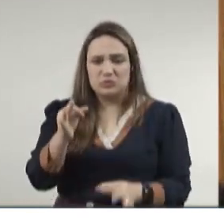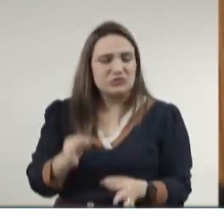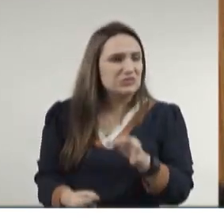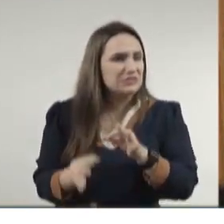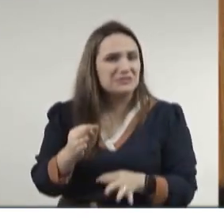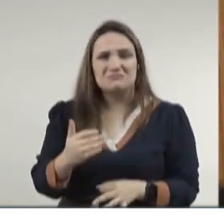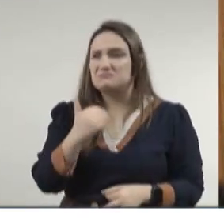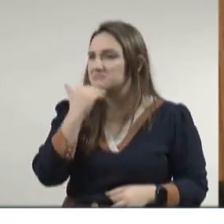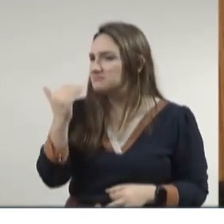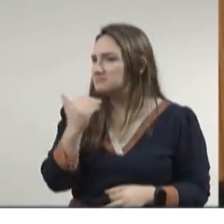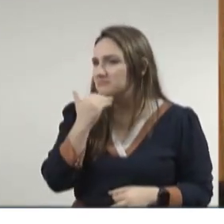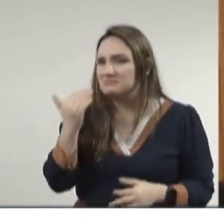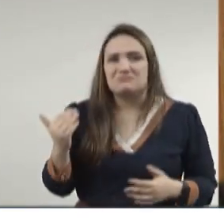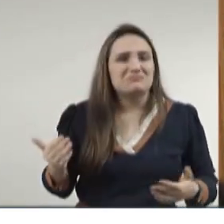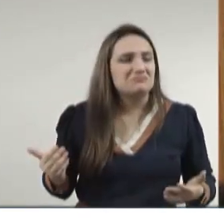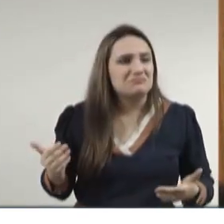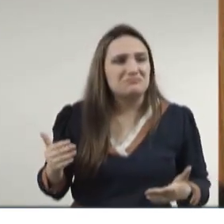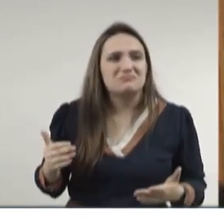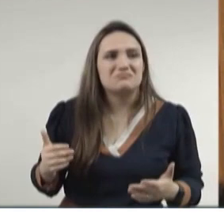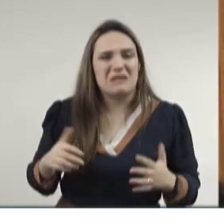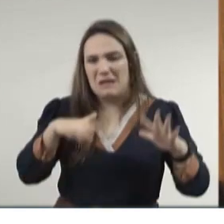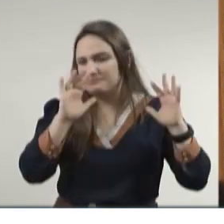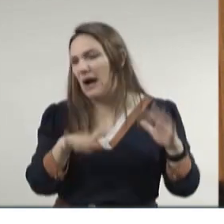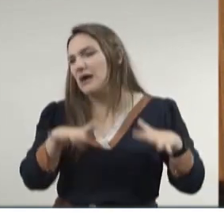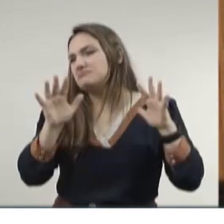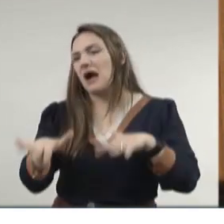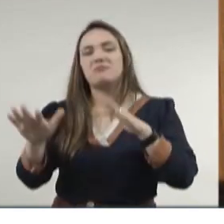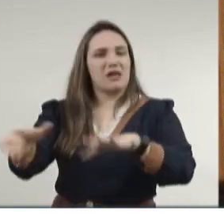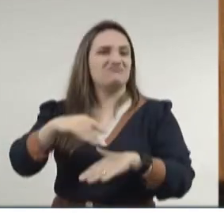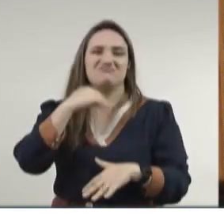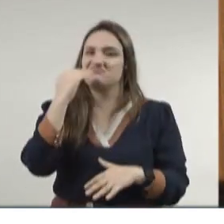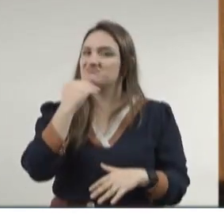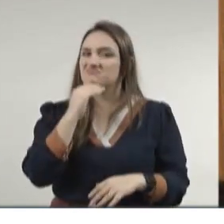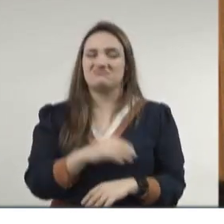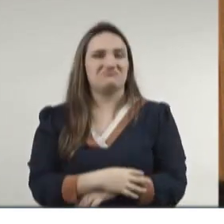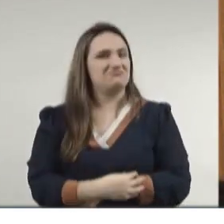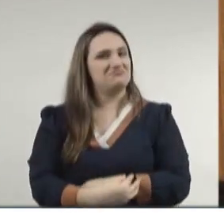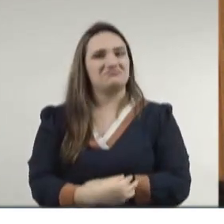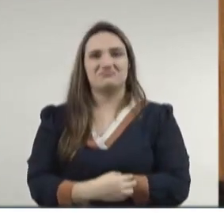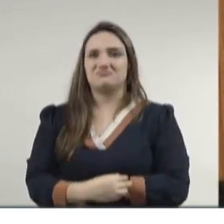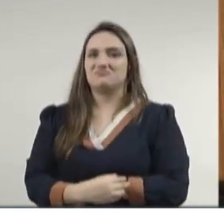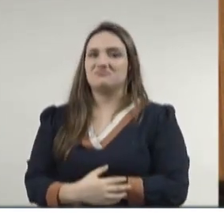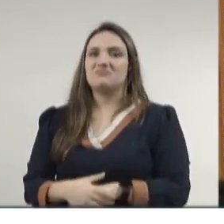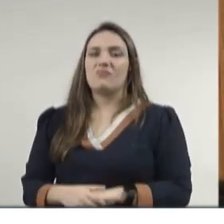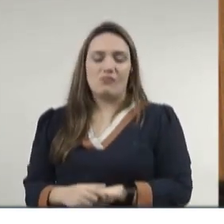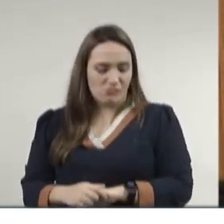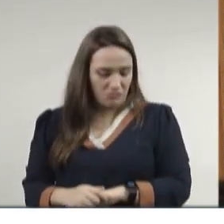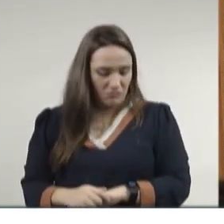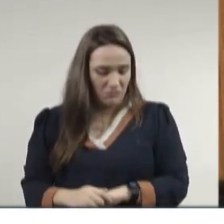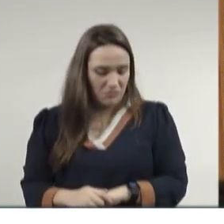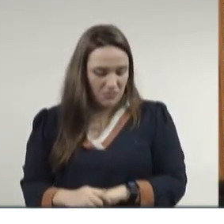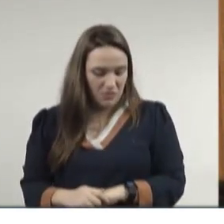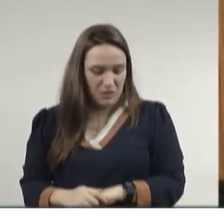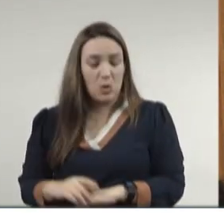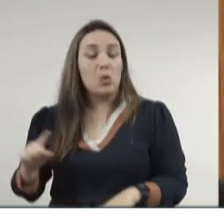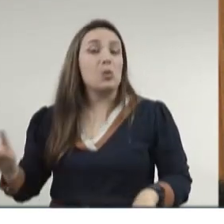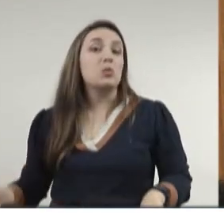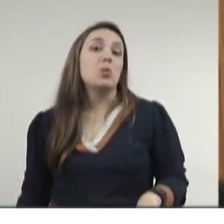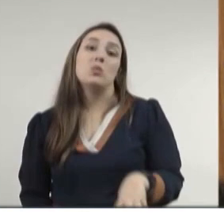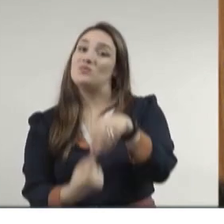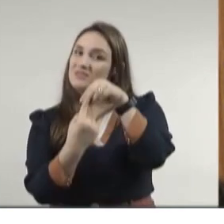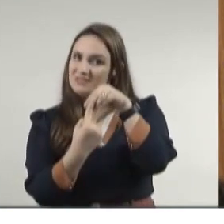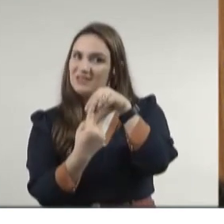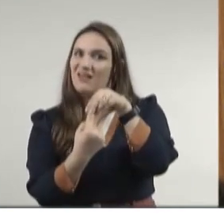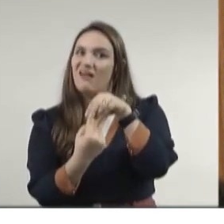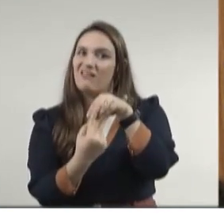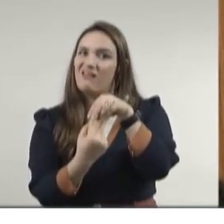Justiça, a questão de mobilizações. A única questão que fez